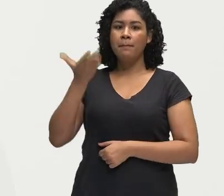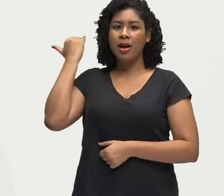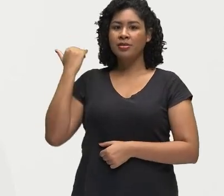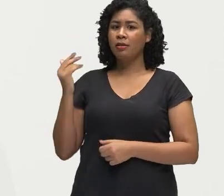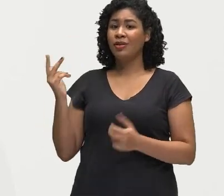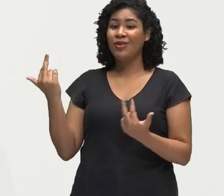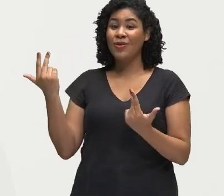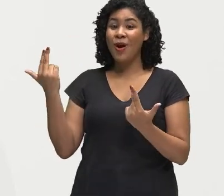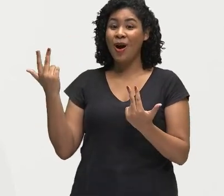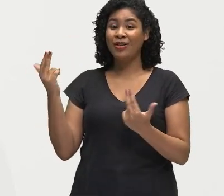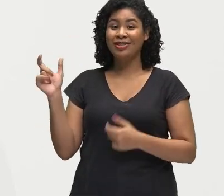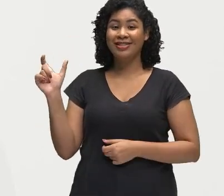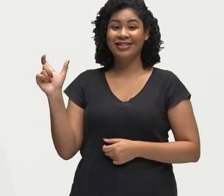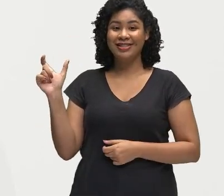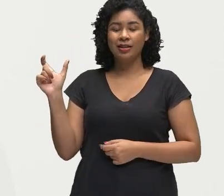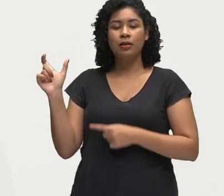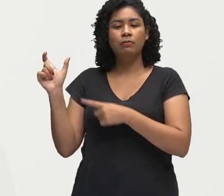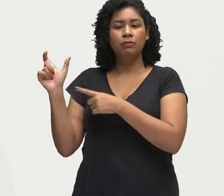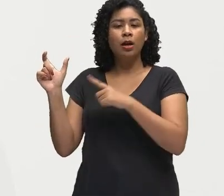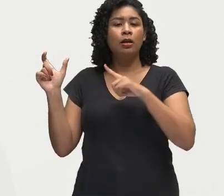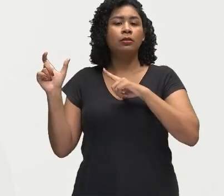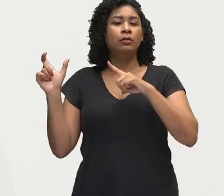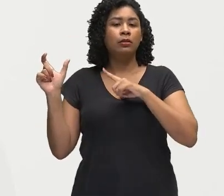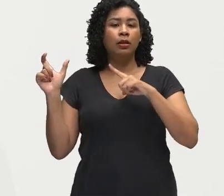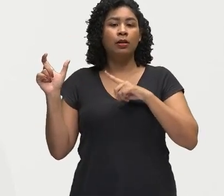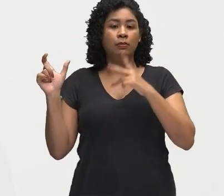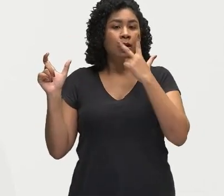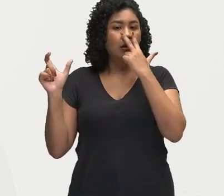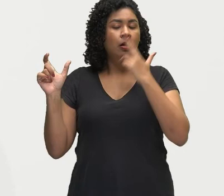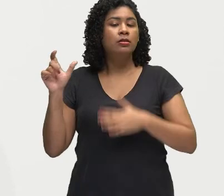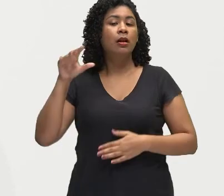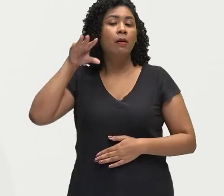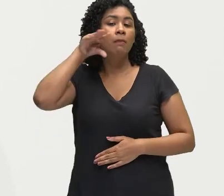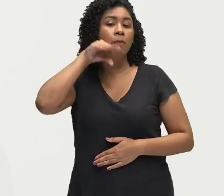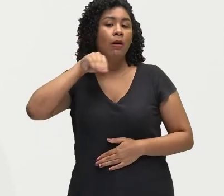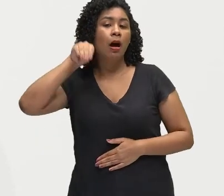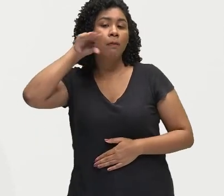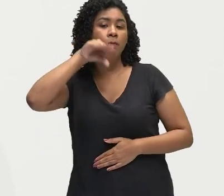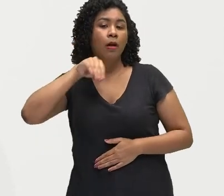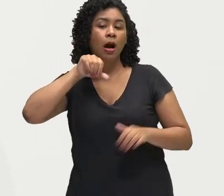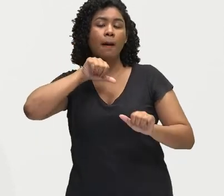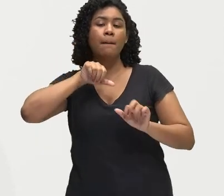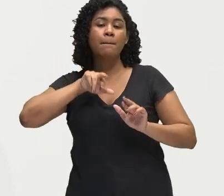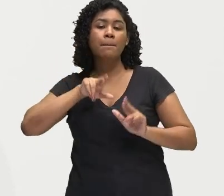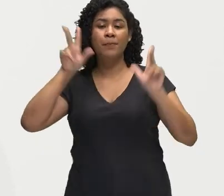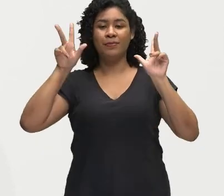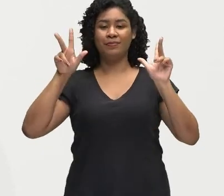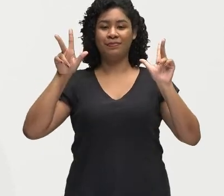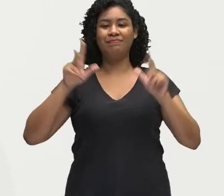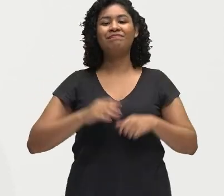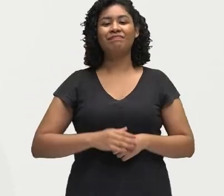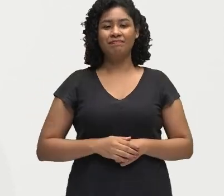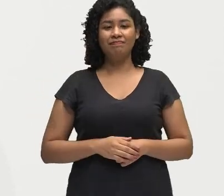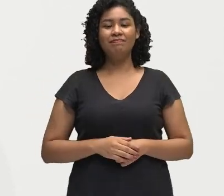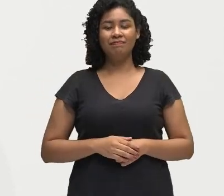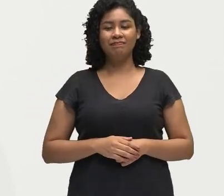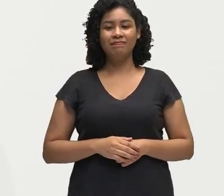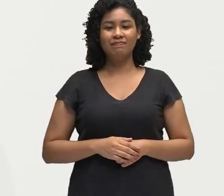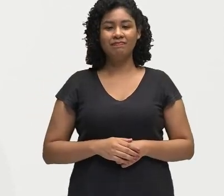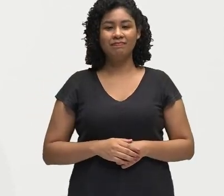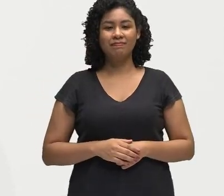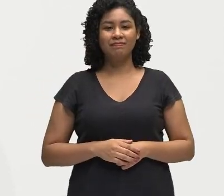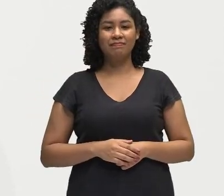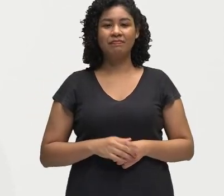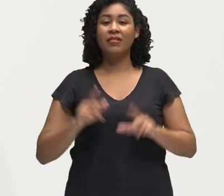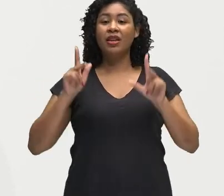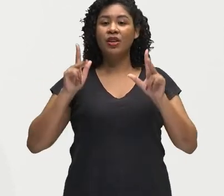no caso desse verbo aqui, a pronúncia dele é diferente. A pronúncia dele vai ser a mesma da cor